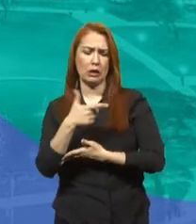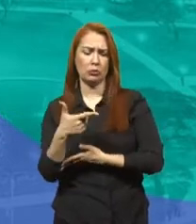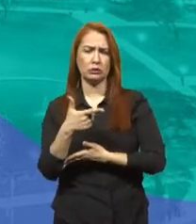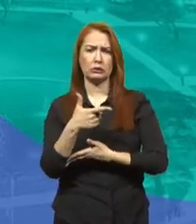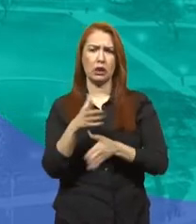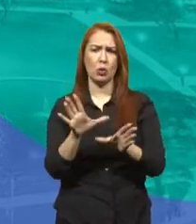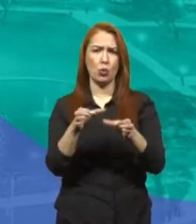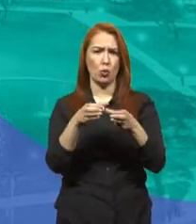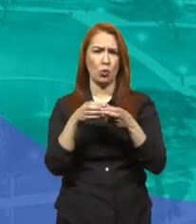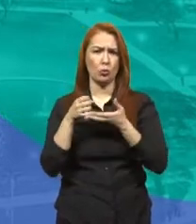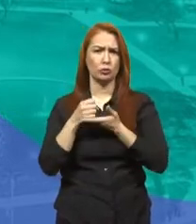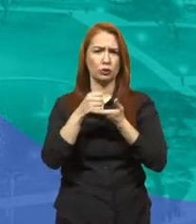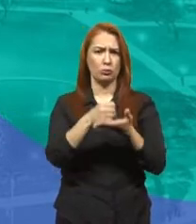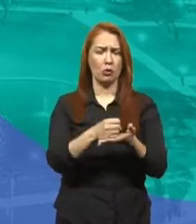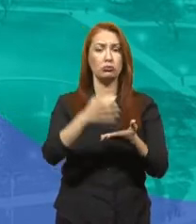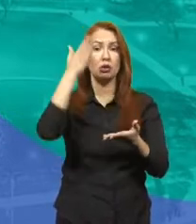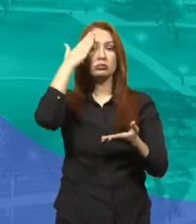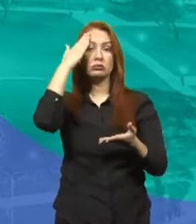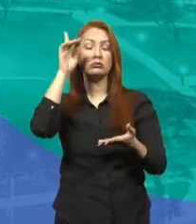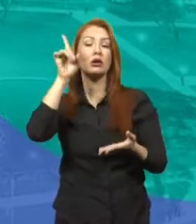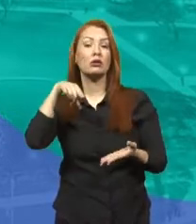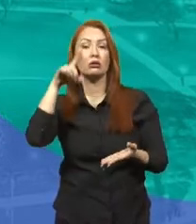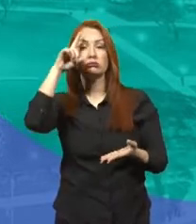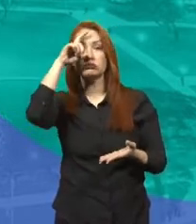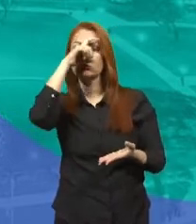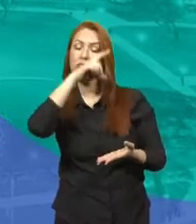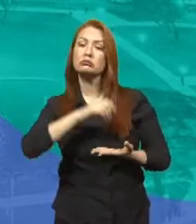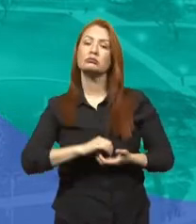sei que é difícil.